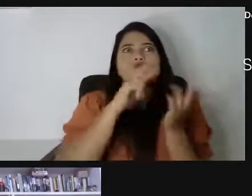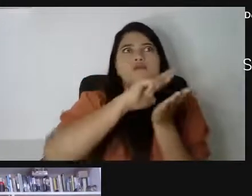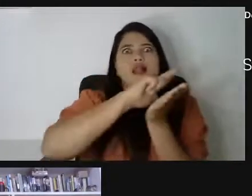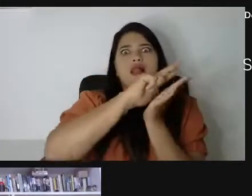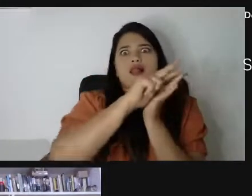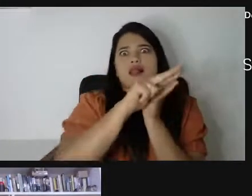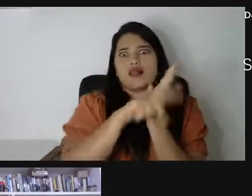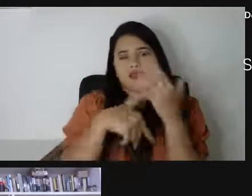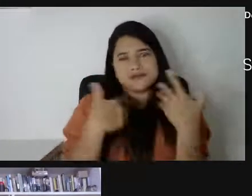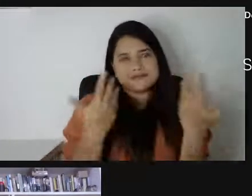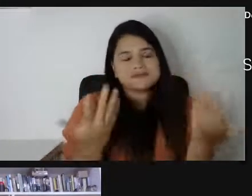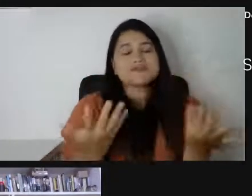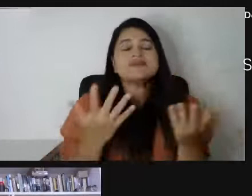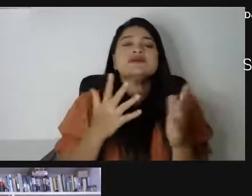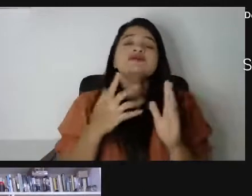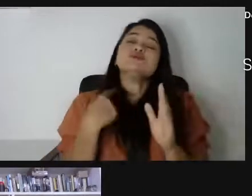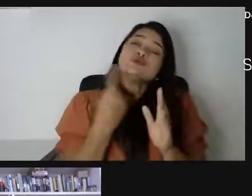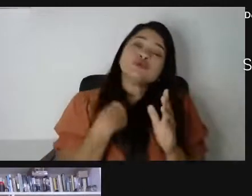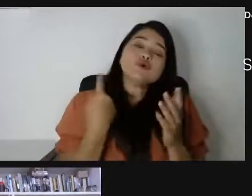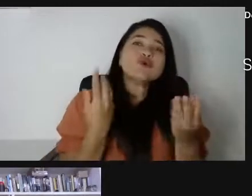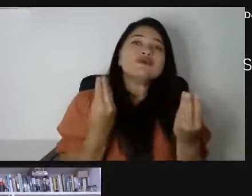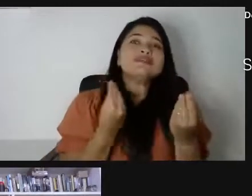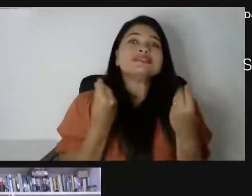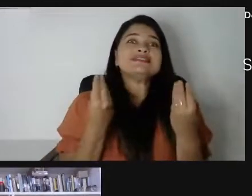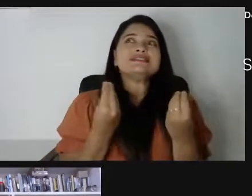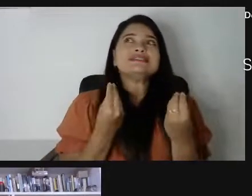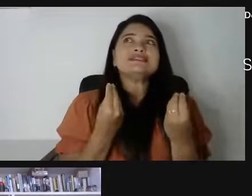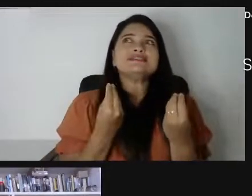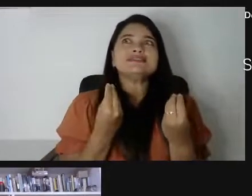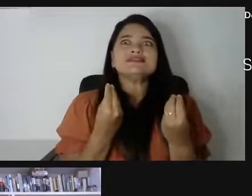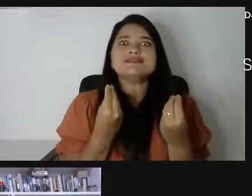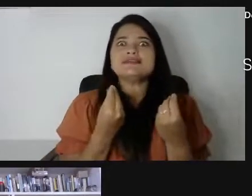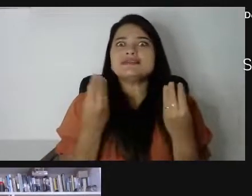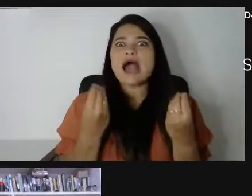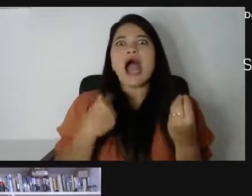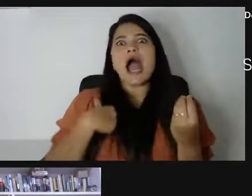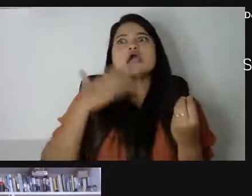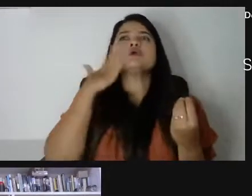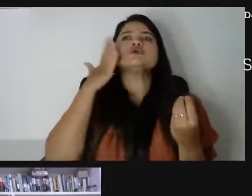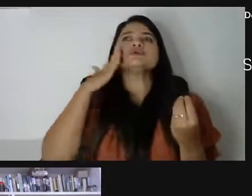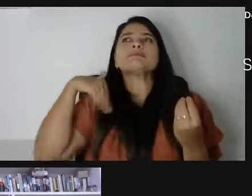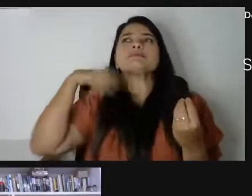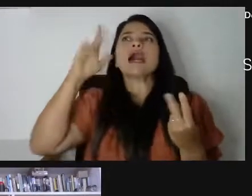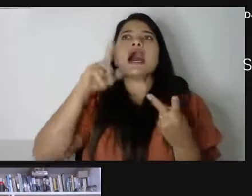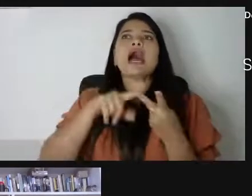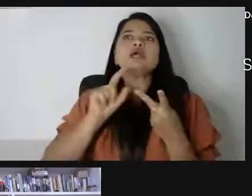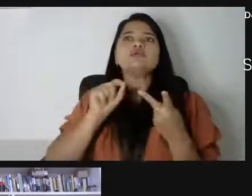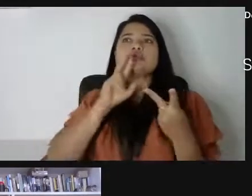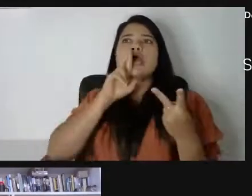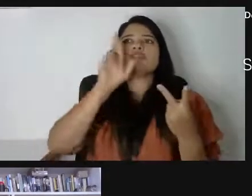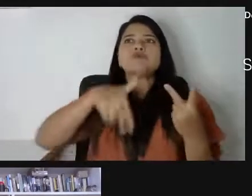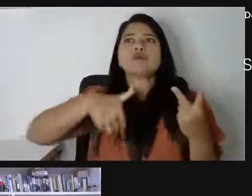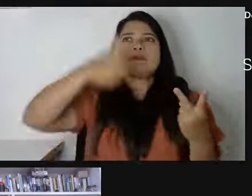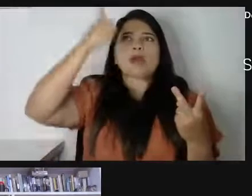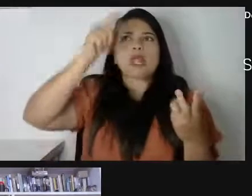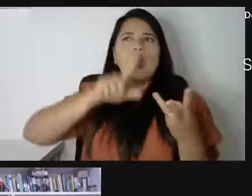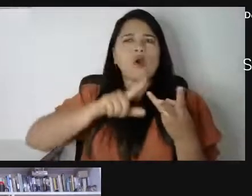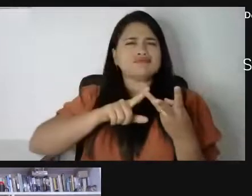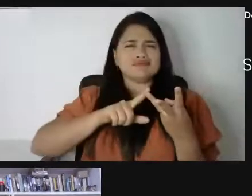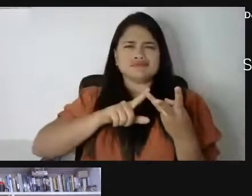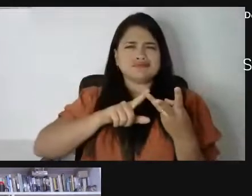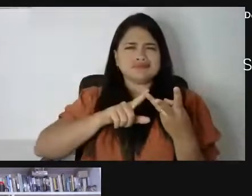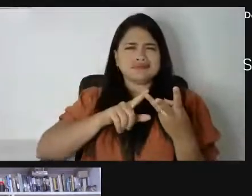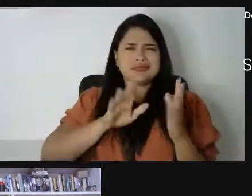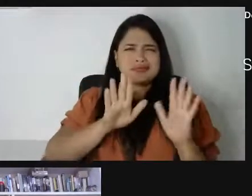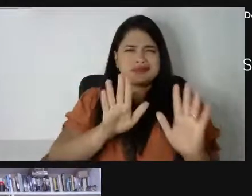se entende como o que sabe mais, o que pode mais, o que responde melhor. E nem sempre é